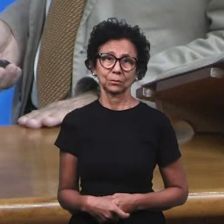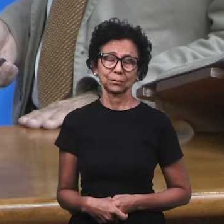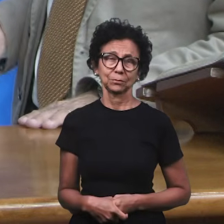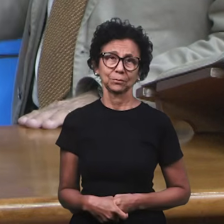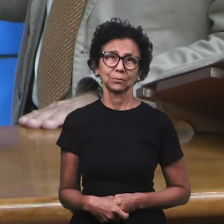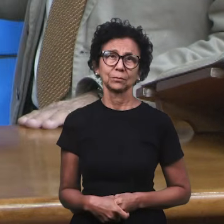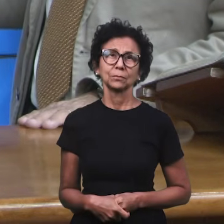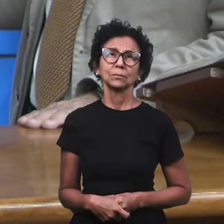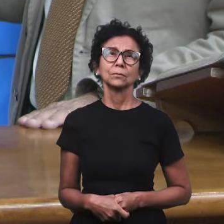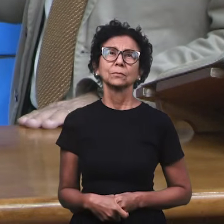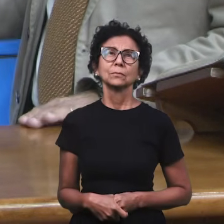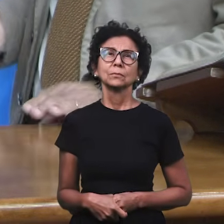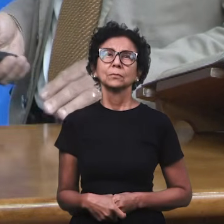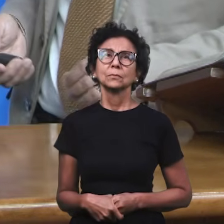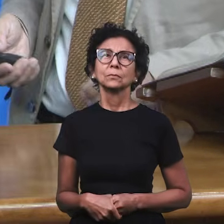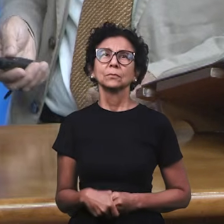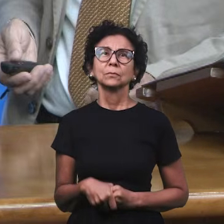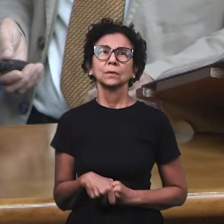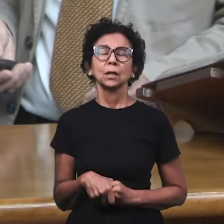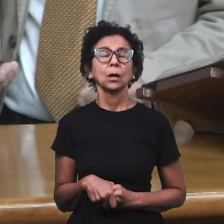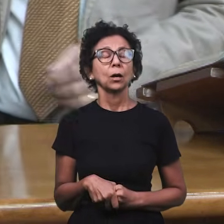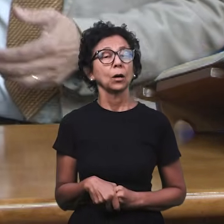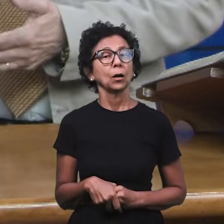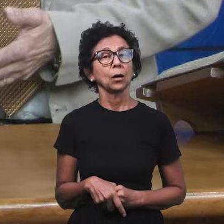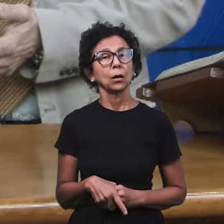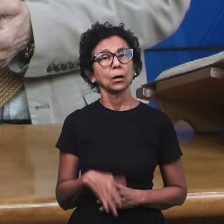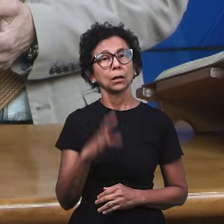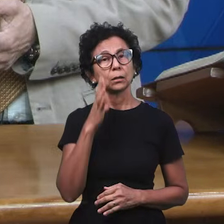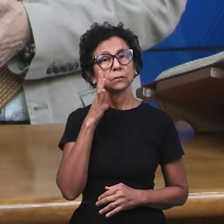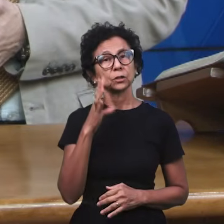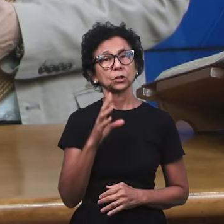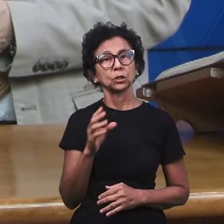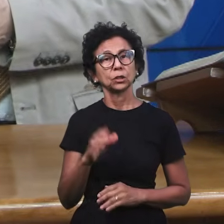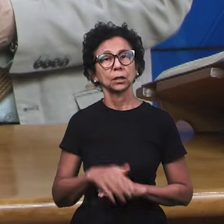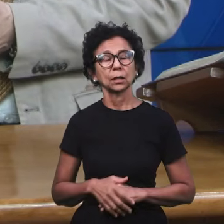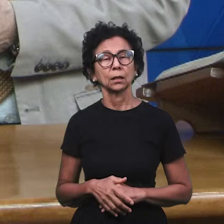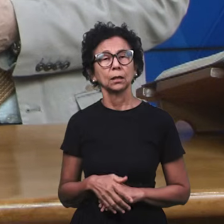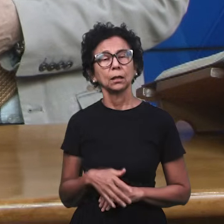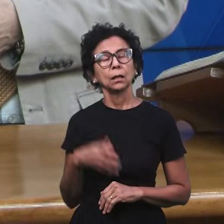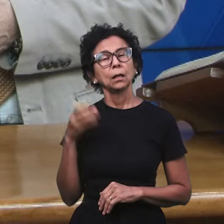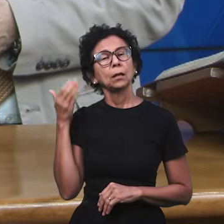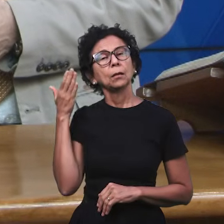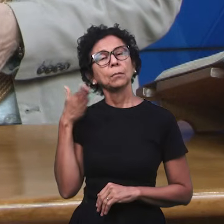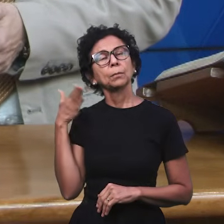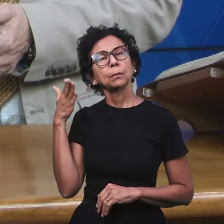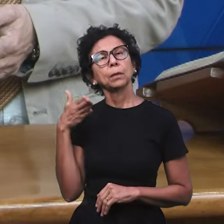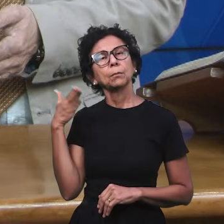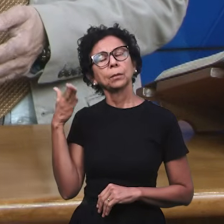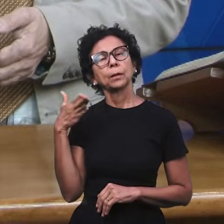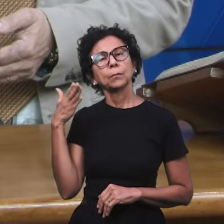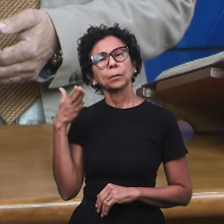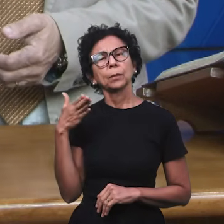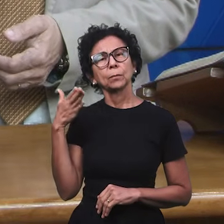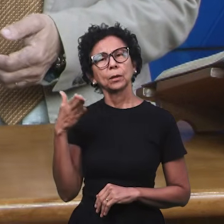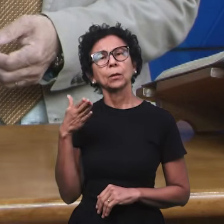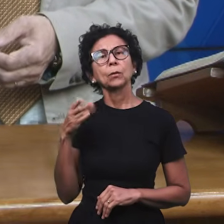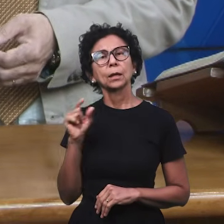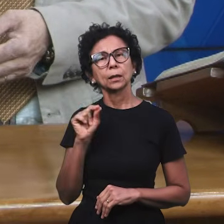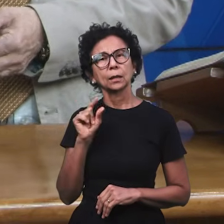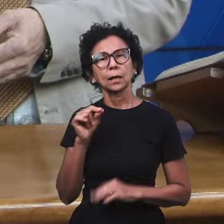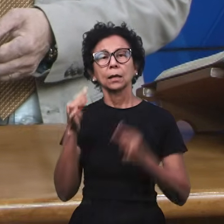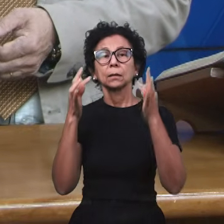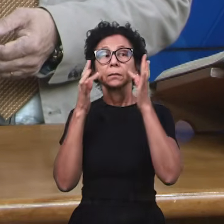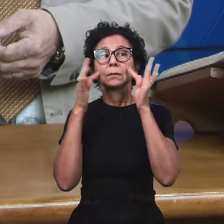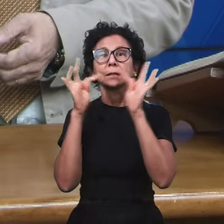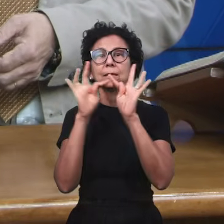Seja coerente entre discurso e atitude. Nós temos um discurso, o discurso aqui é o nosso testemunho,